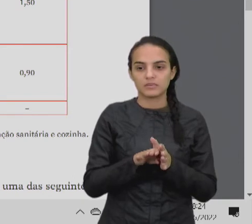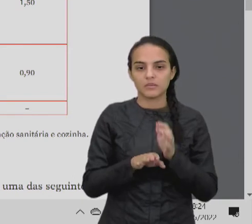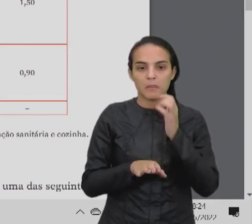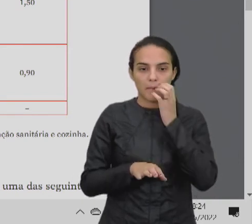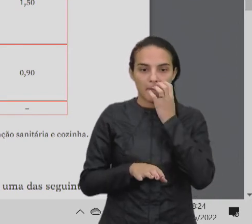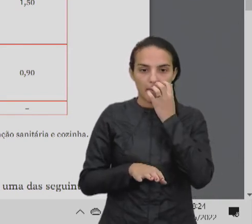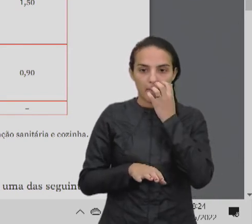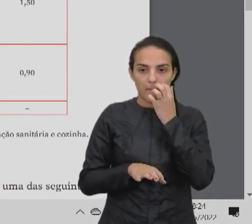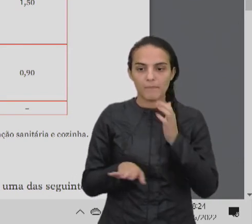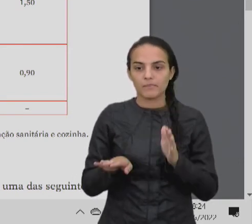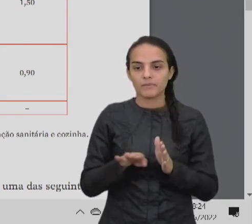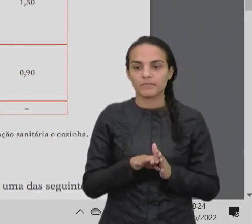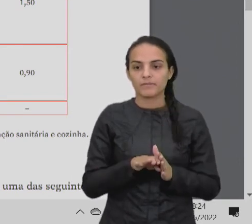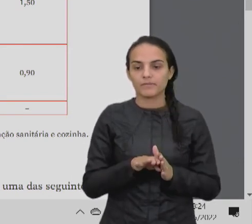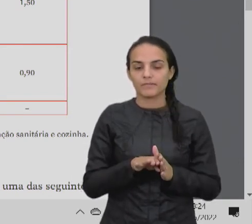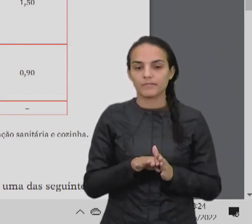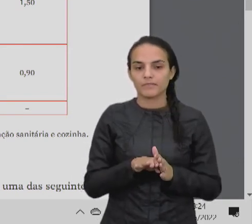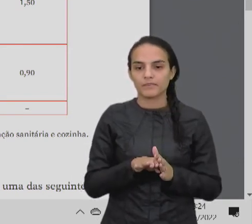a